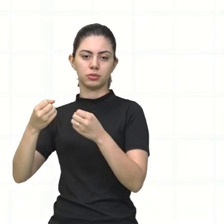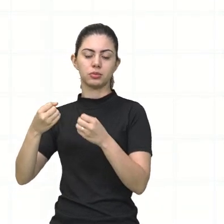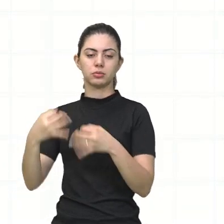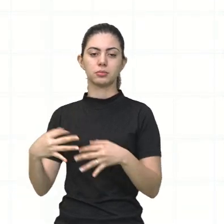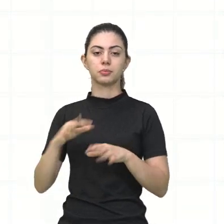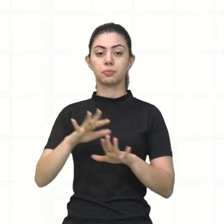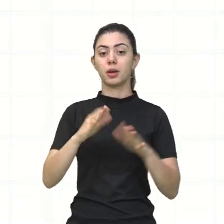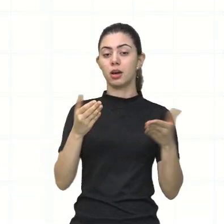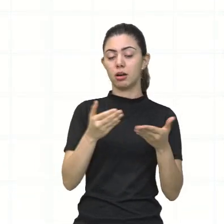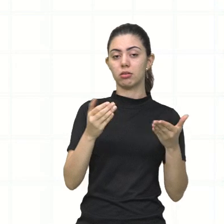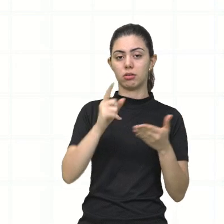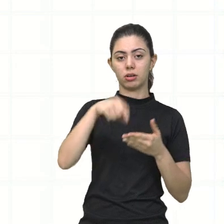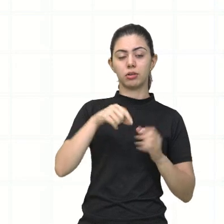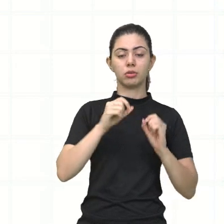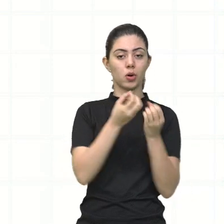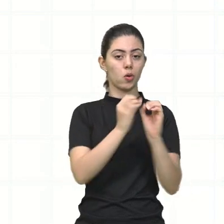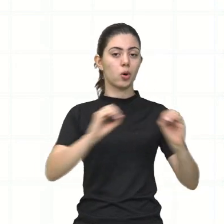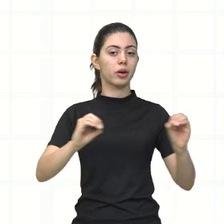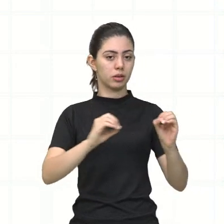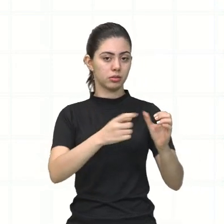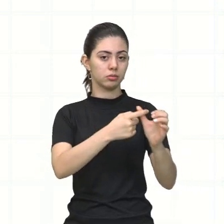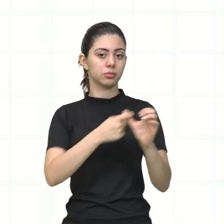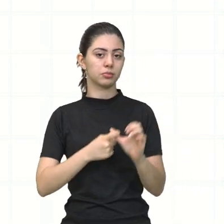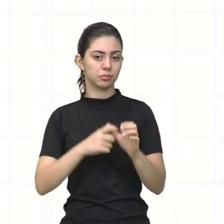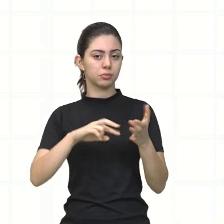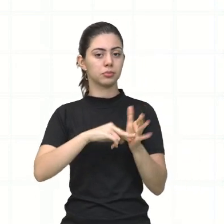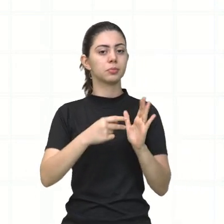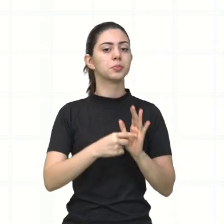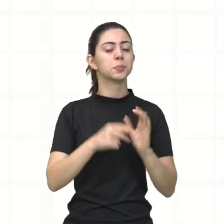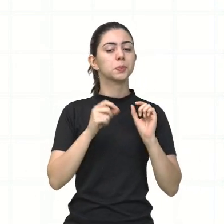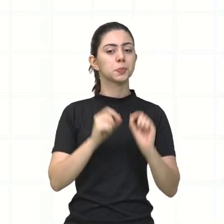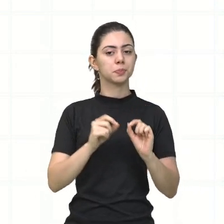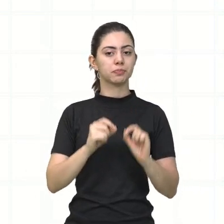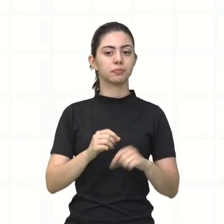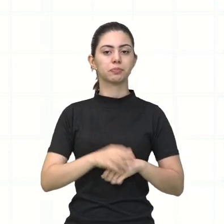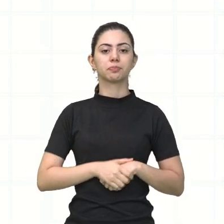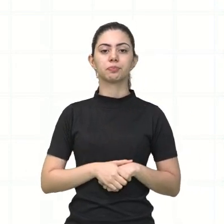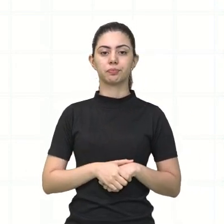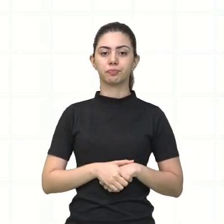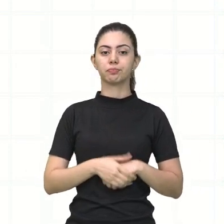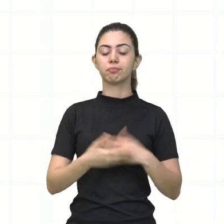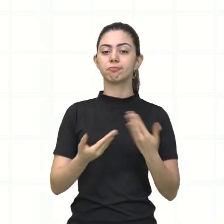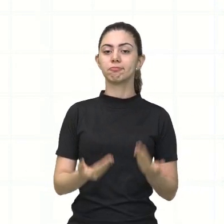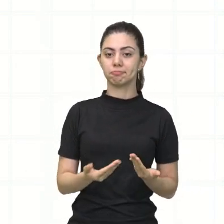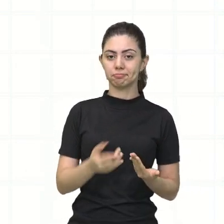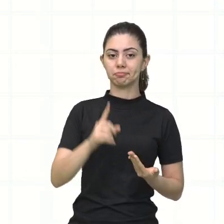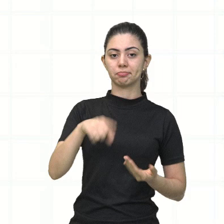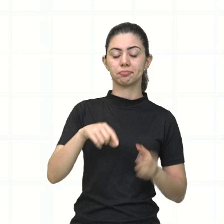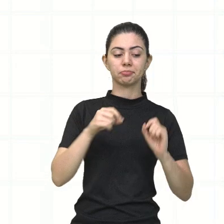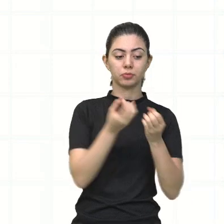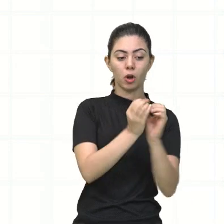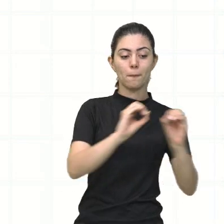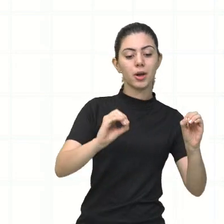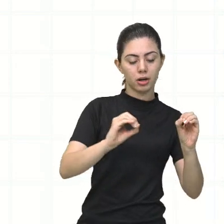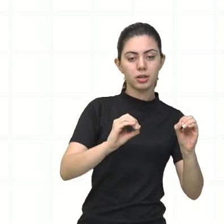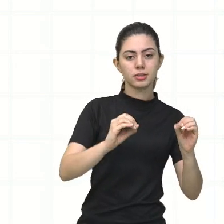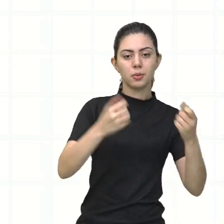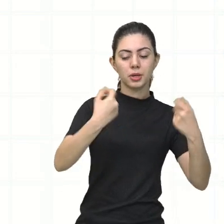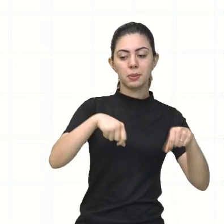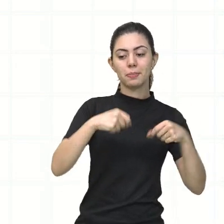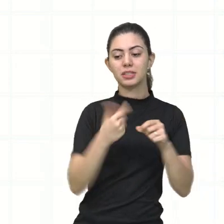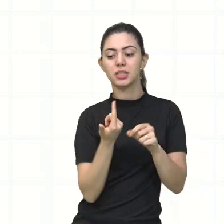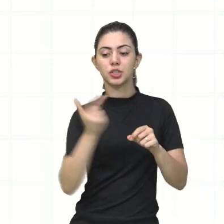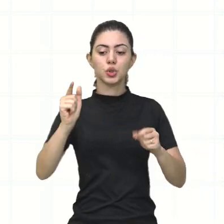subordinadas são aquelas, vejam lá, que dependem de outra oração. Por isso ela